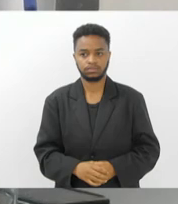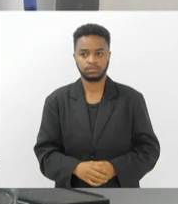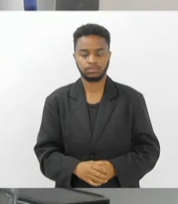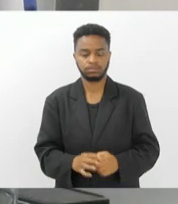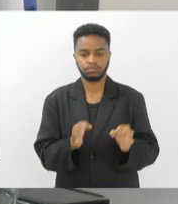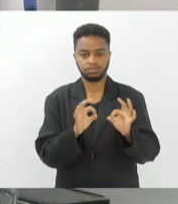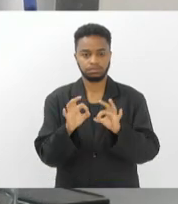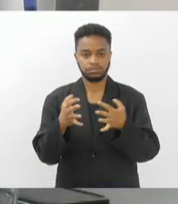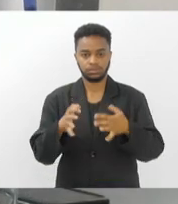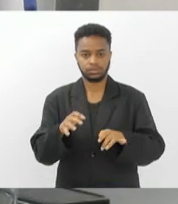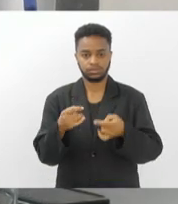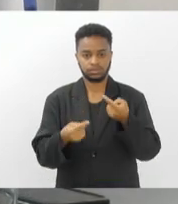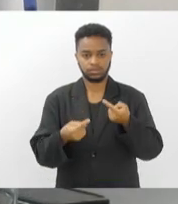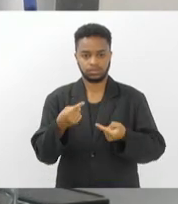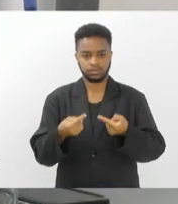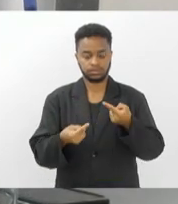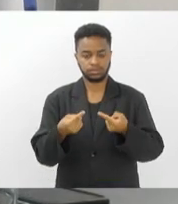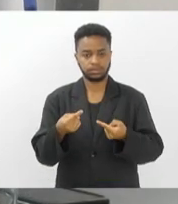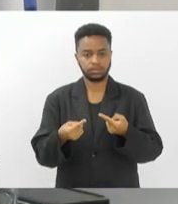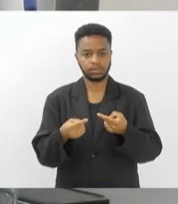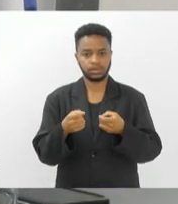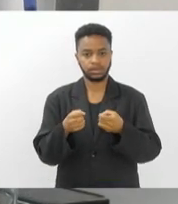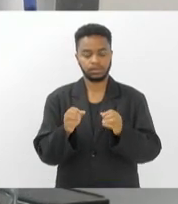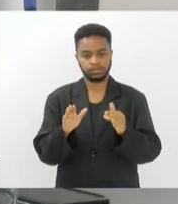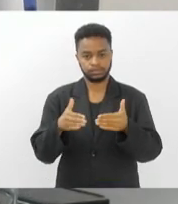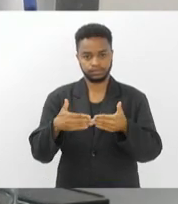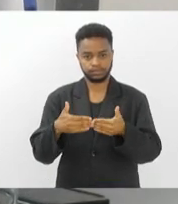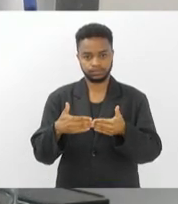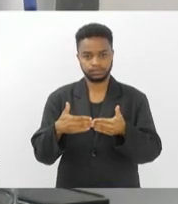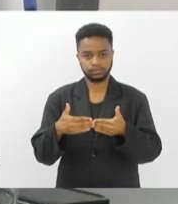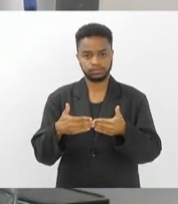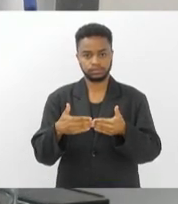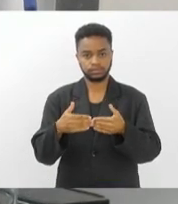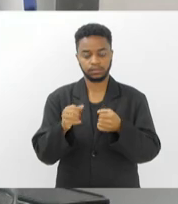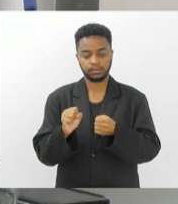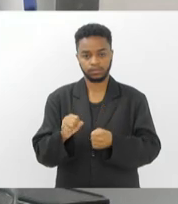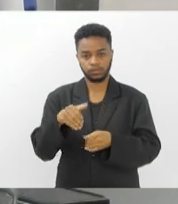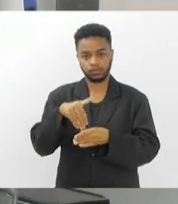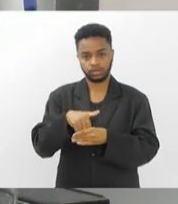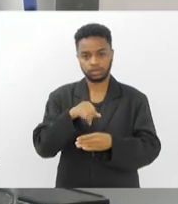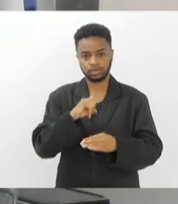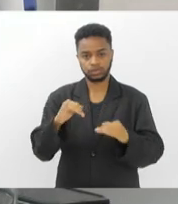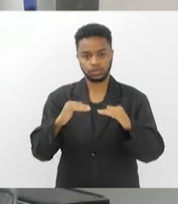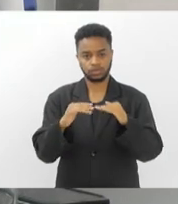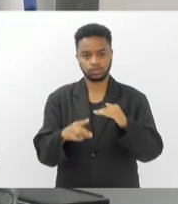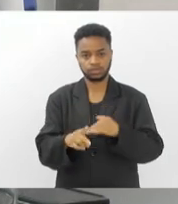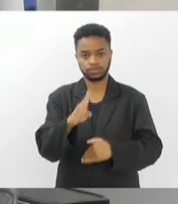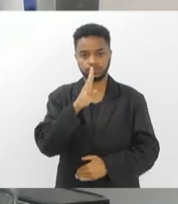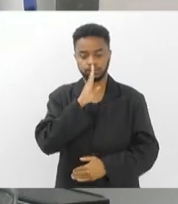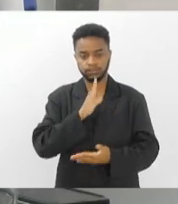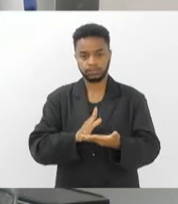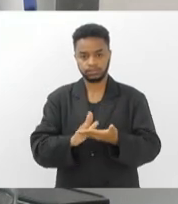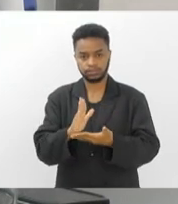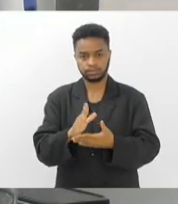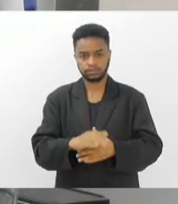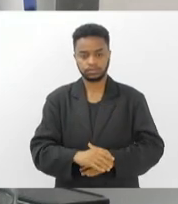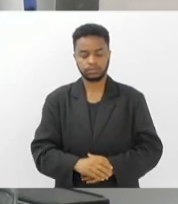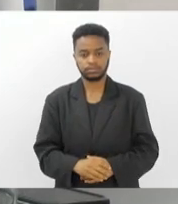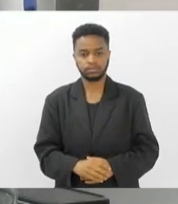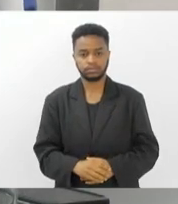Não havendo quem queira discutir, encerrada a discussão, em votação, senhores que aprovam, permaneçam como estão,